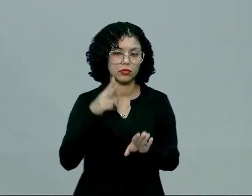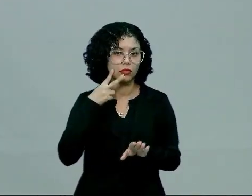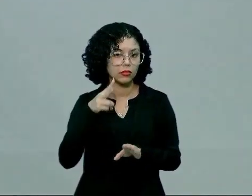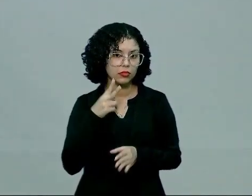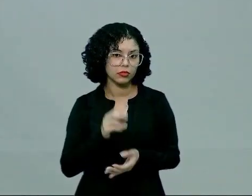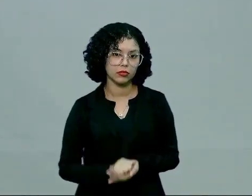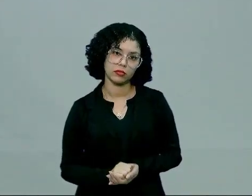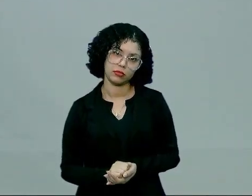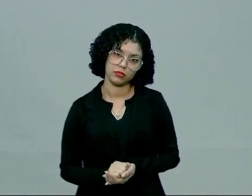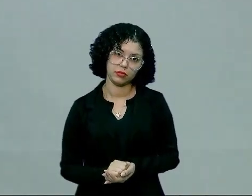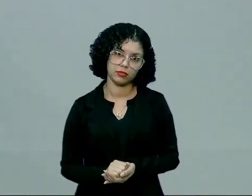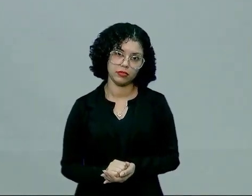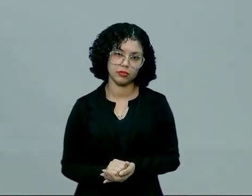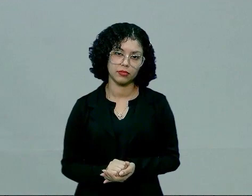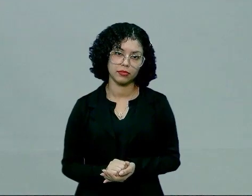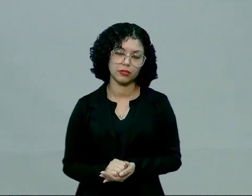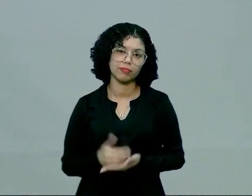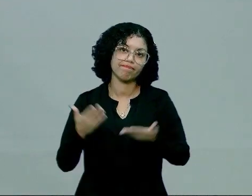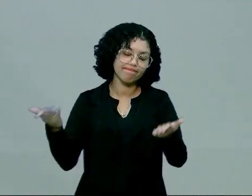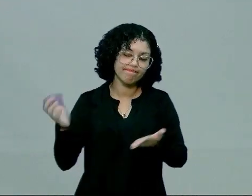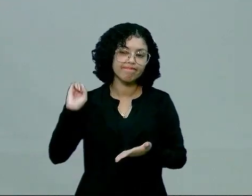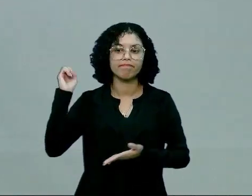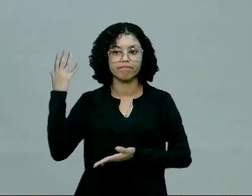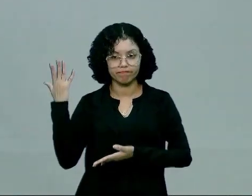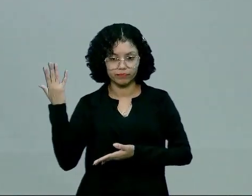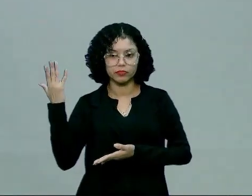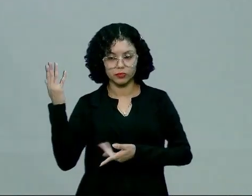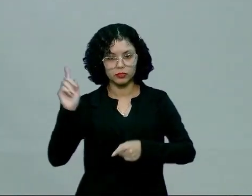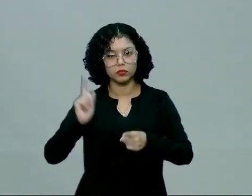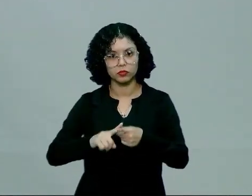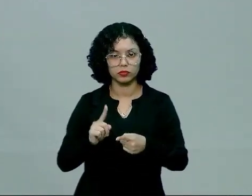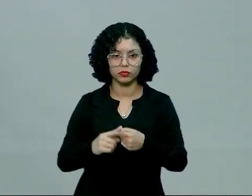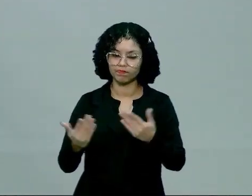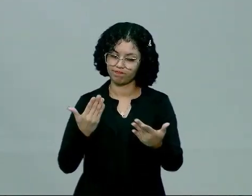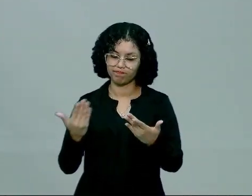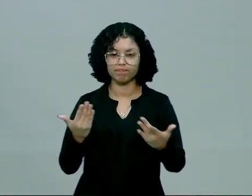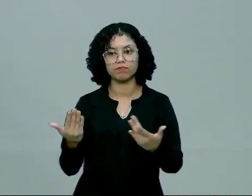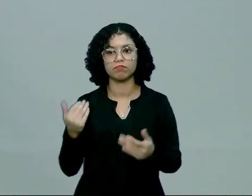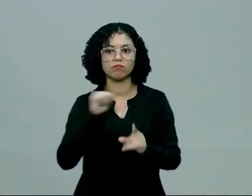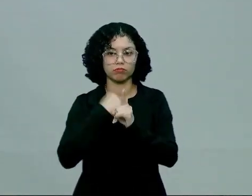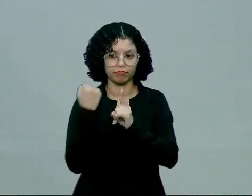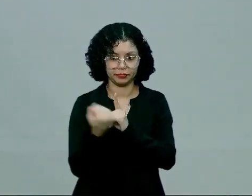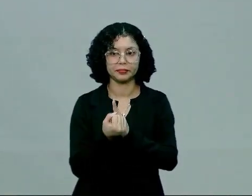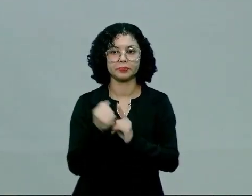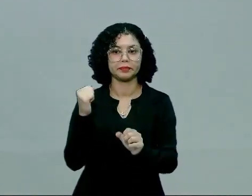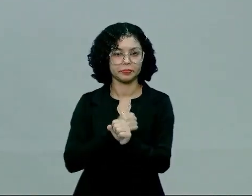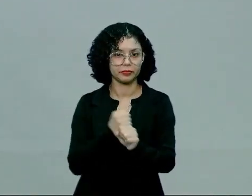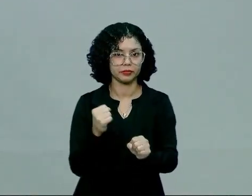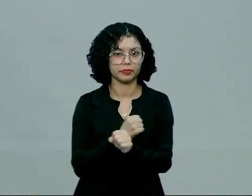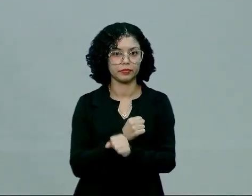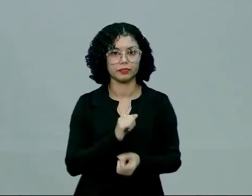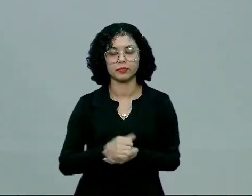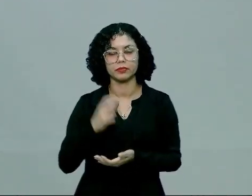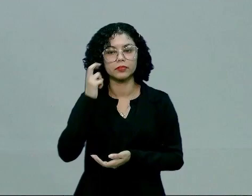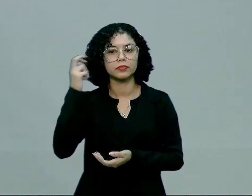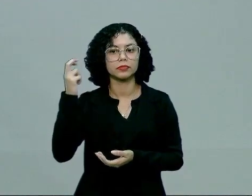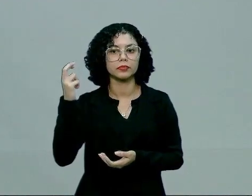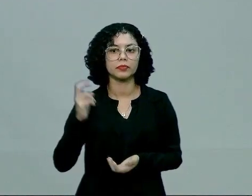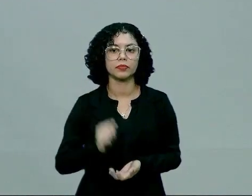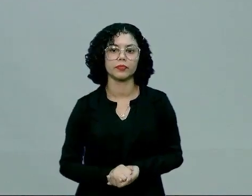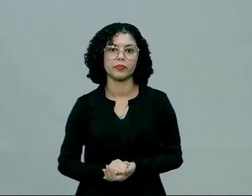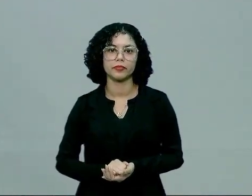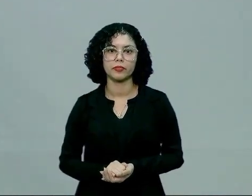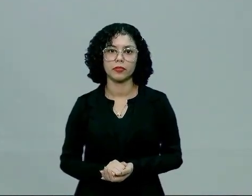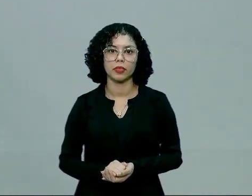ver que isso infelizmente é falho justamente por essa correlação social dessa construção que é cultural e